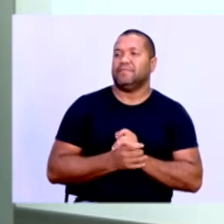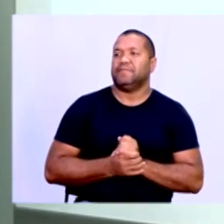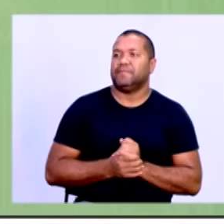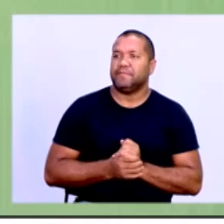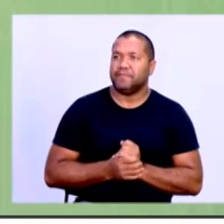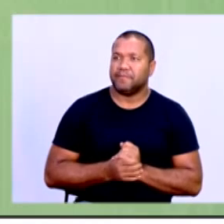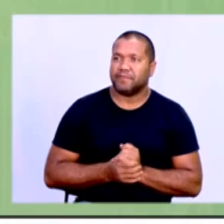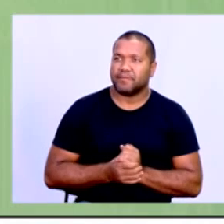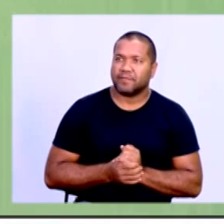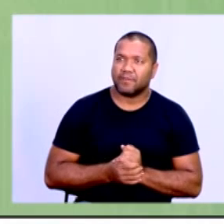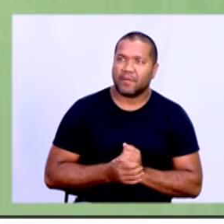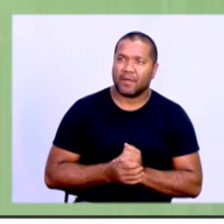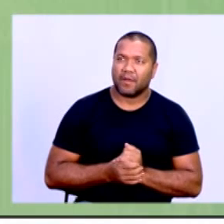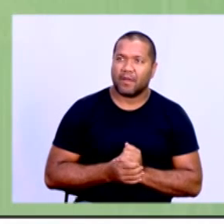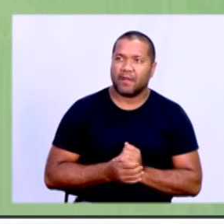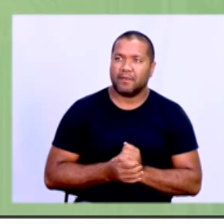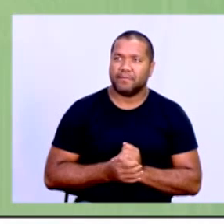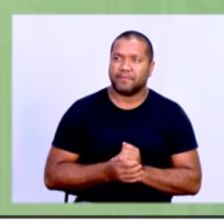Bom,